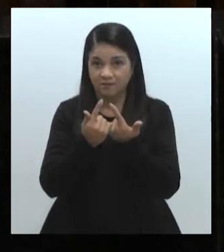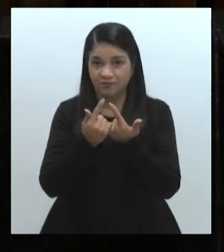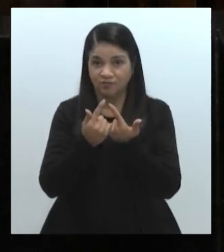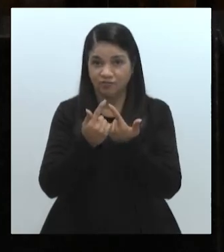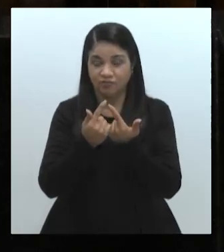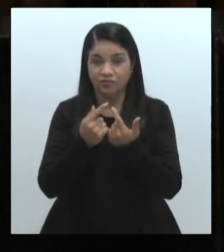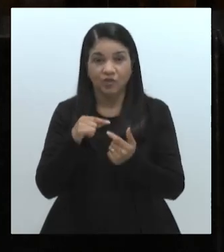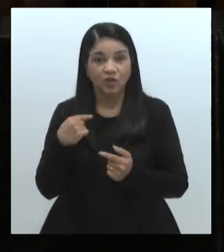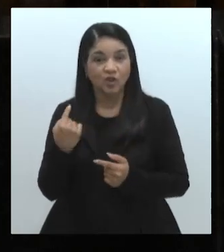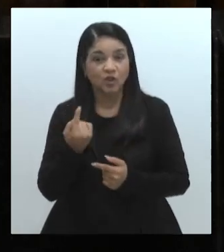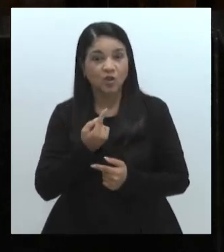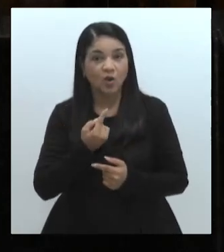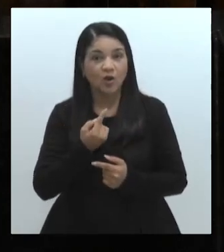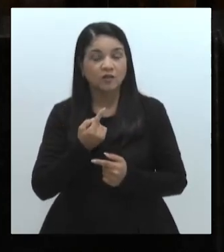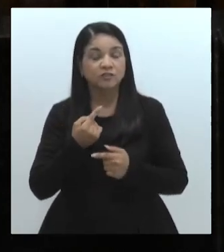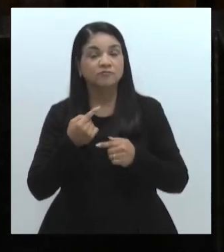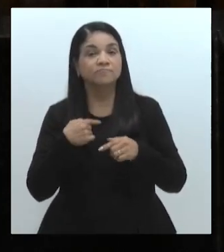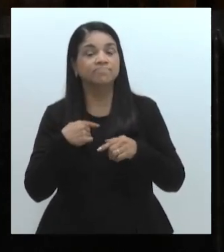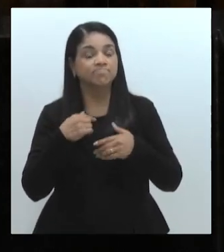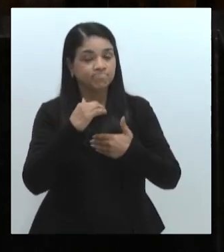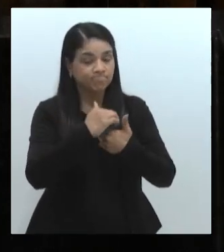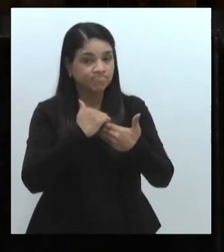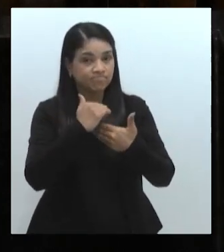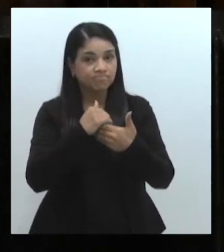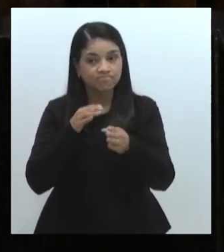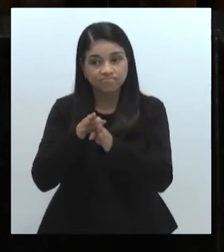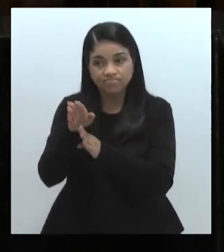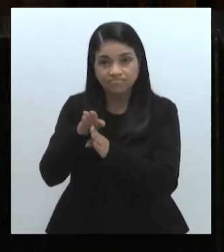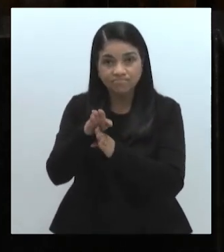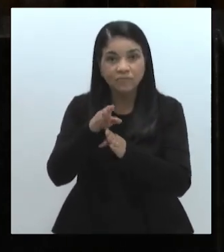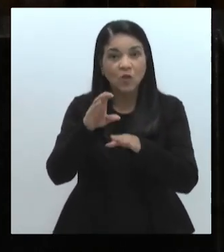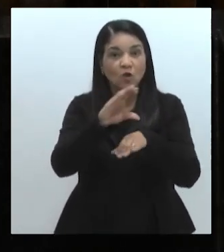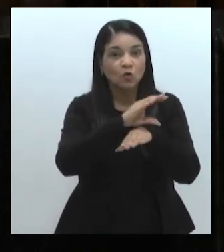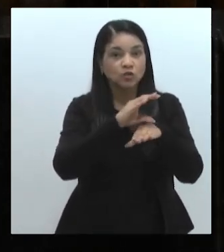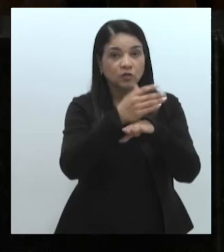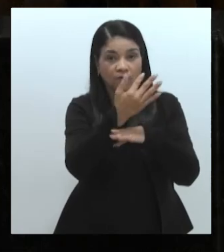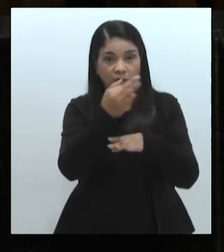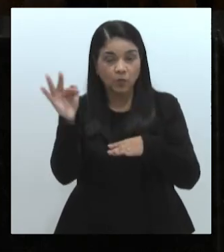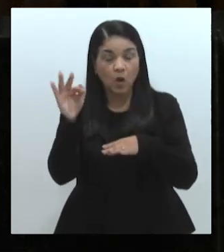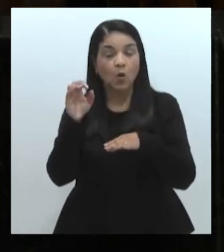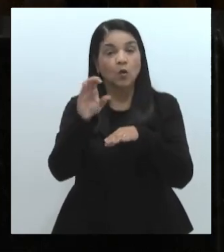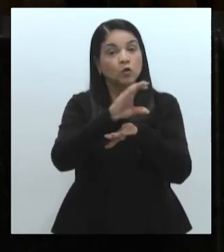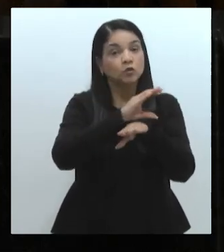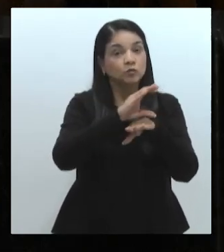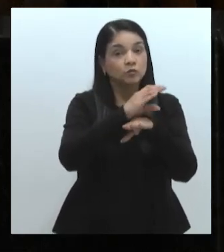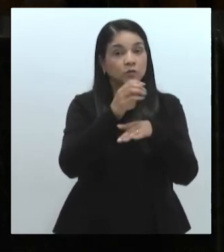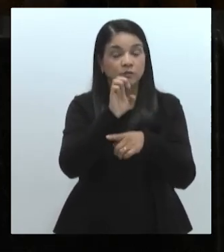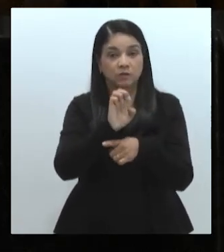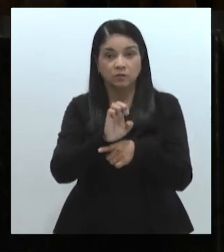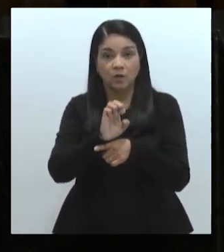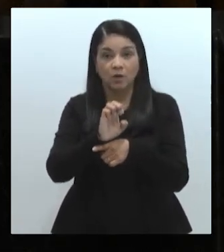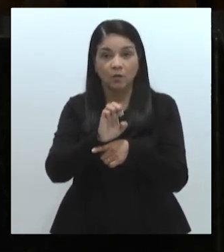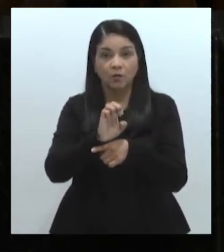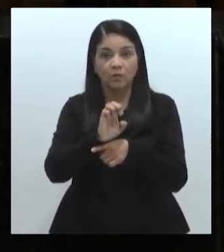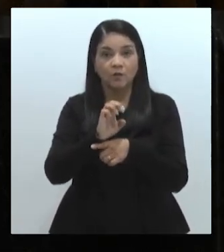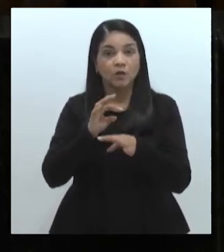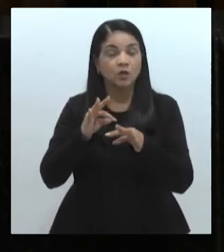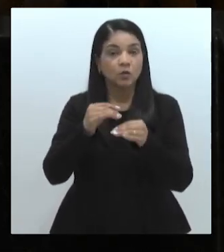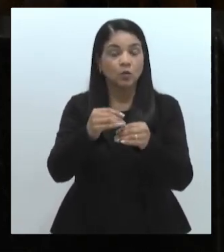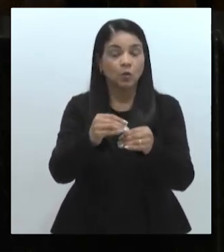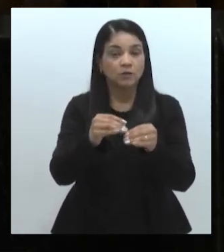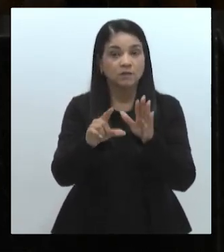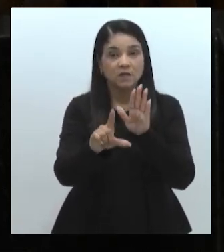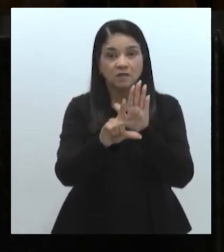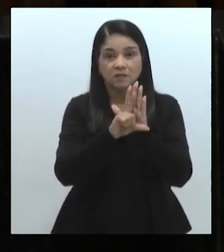rege é a Constituição Federal, a Constituição Estadual e todas as leis